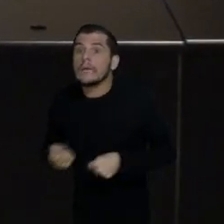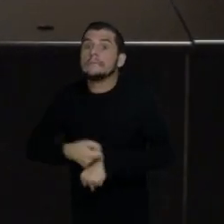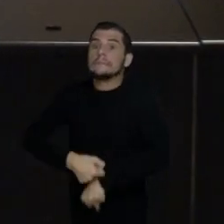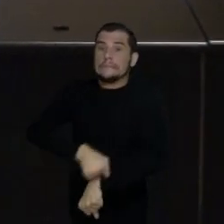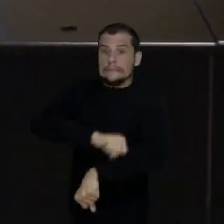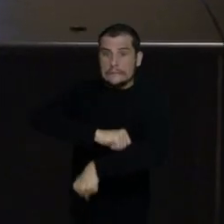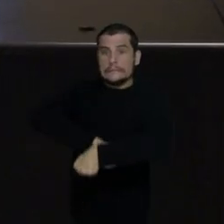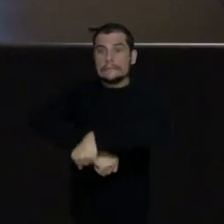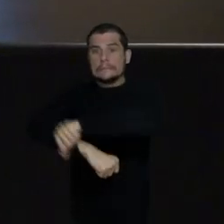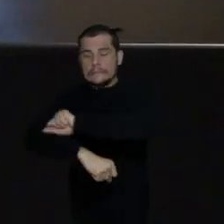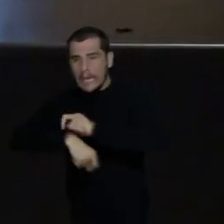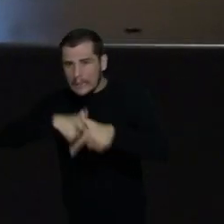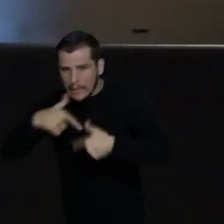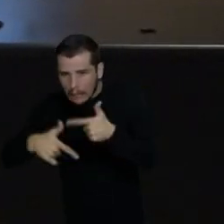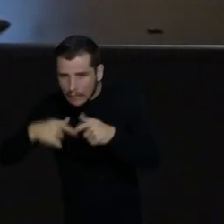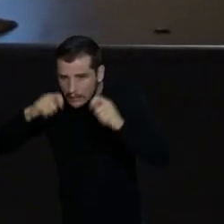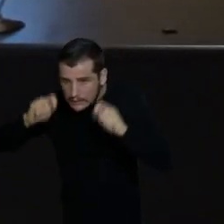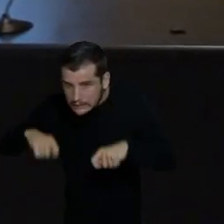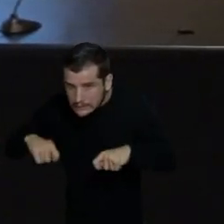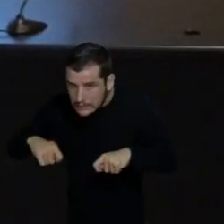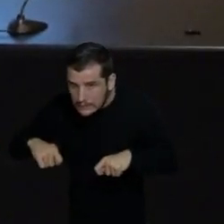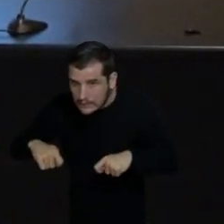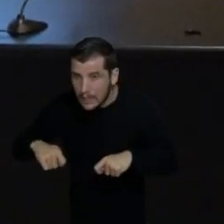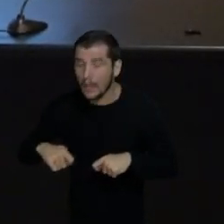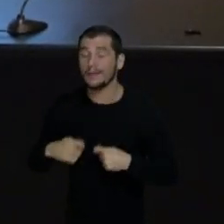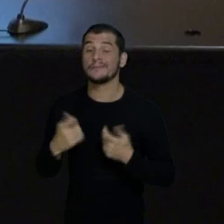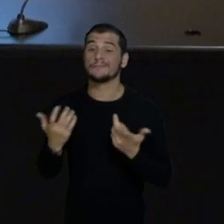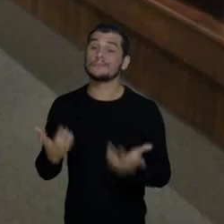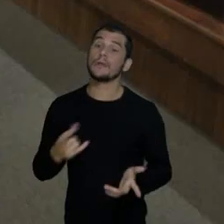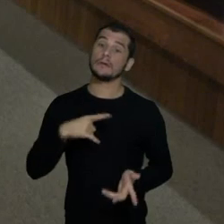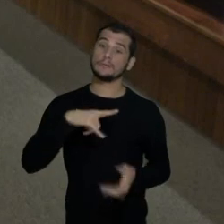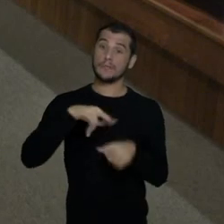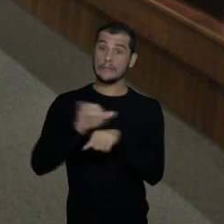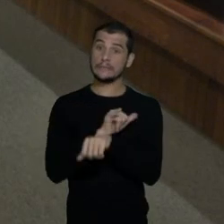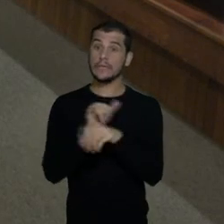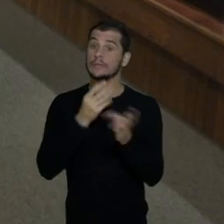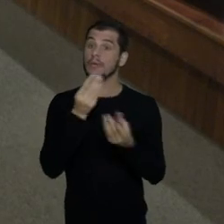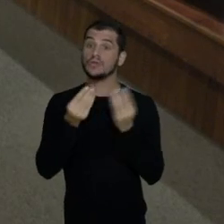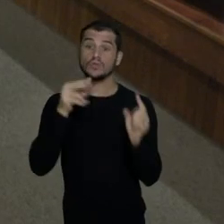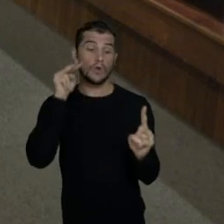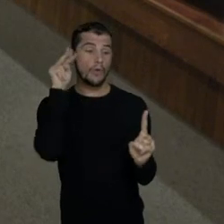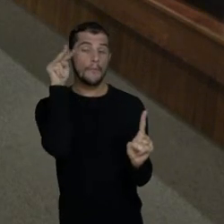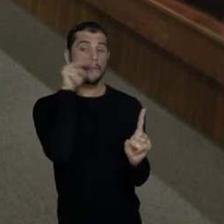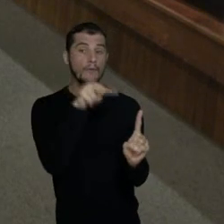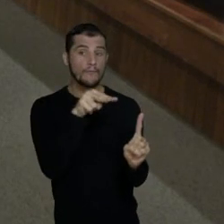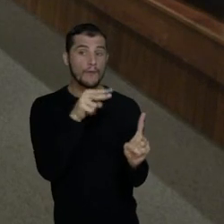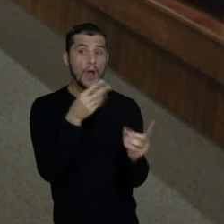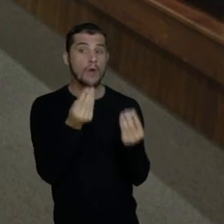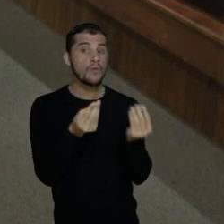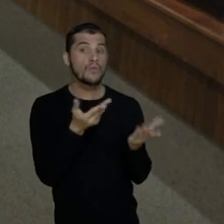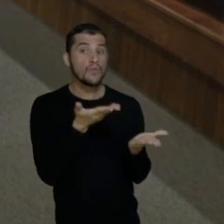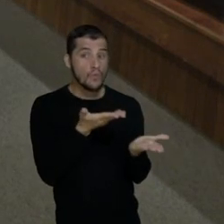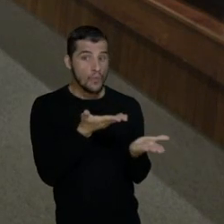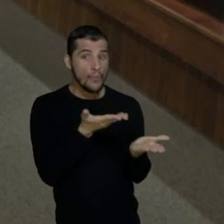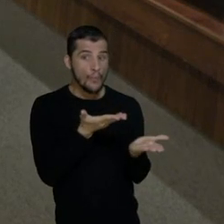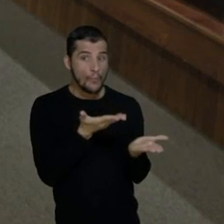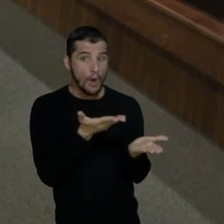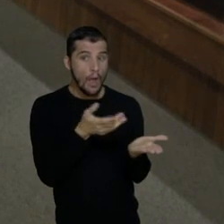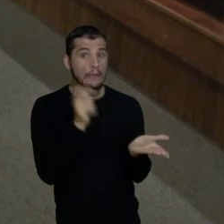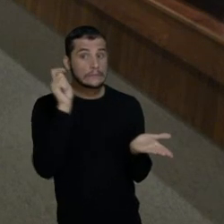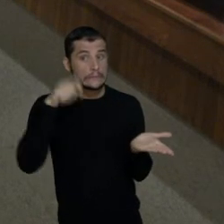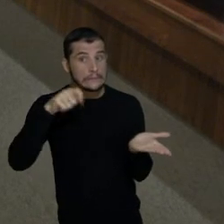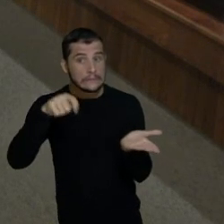disso e aí eu costumo falar que tem duas formas da gente olhar para isso Ou eu vou fazendo esse bando de